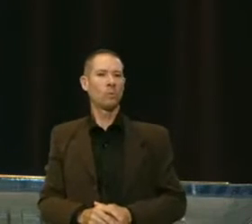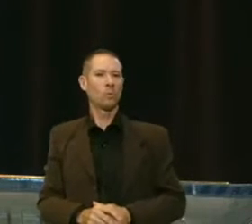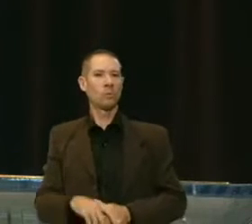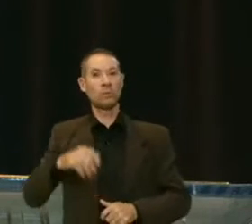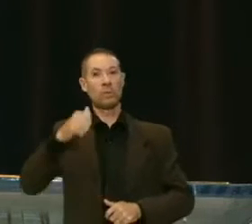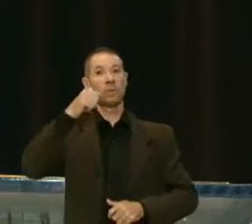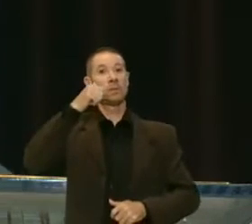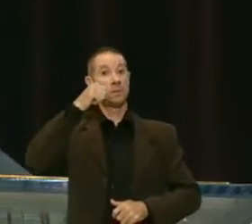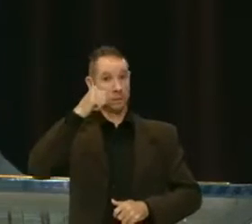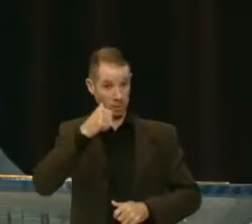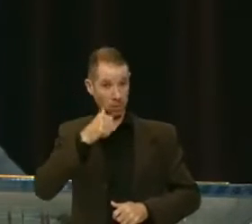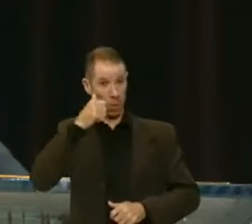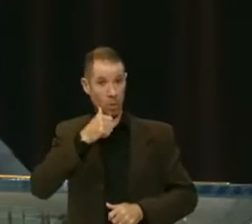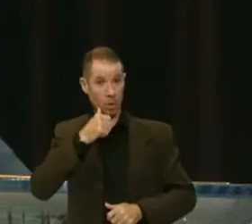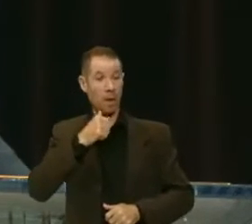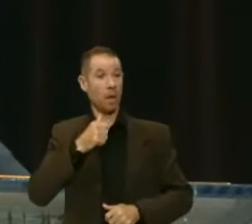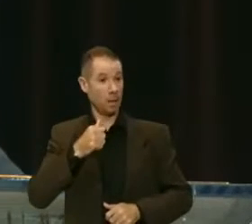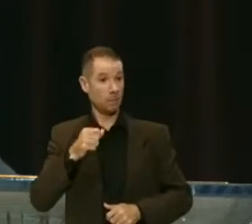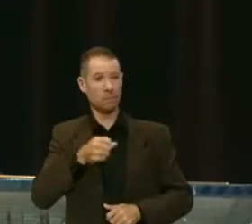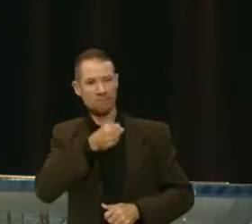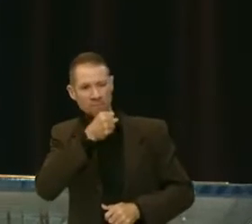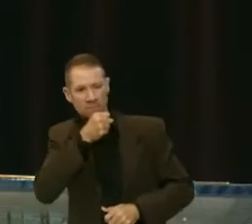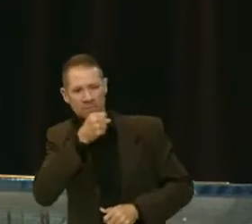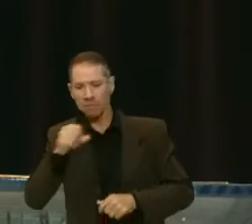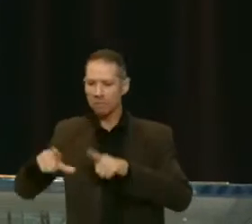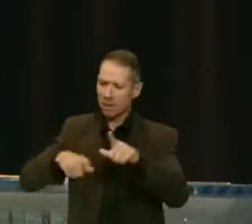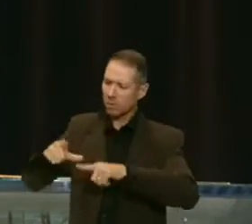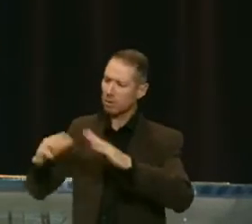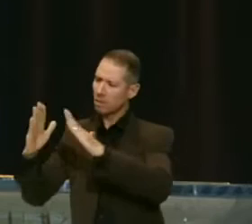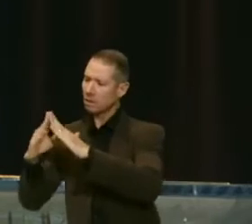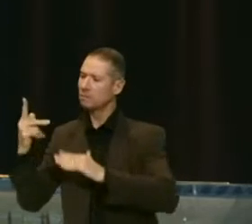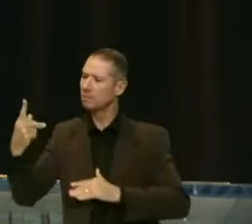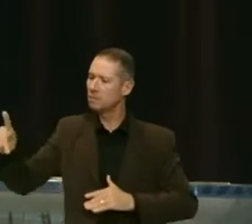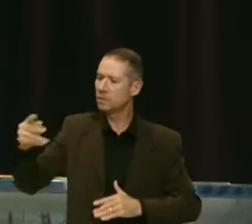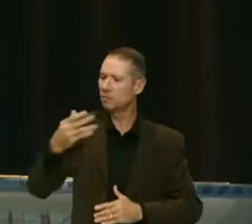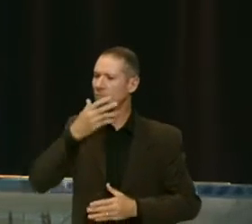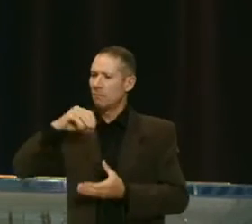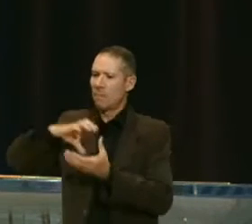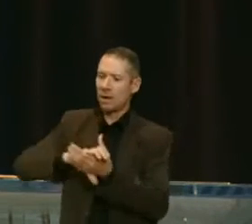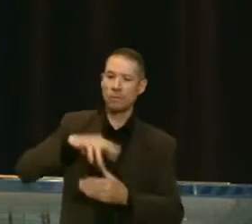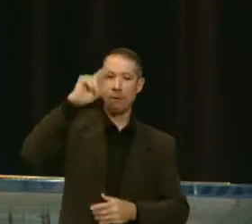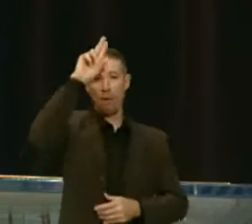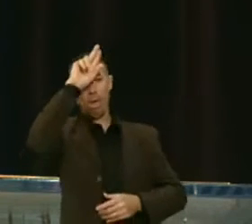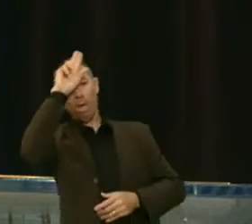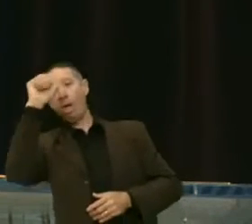senhora que trabalhava numa casa, seu marido alcoólatra.